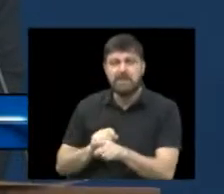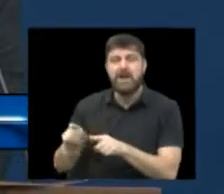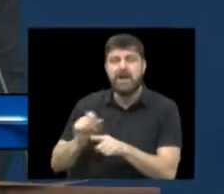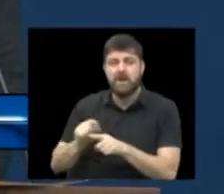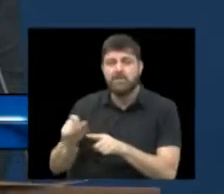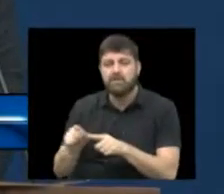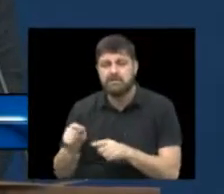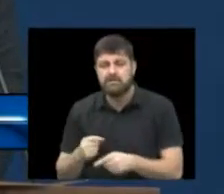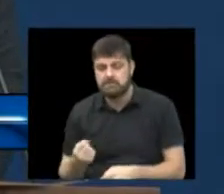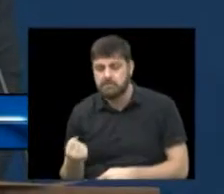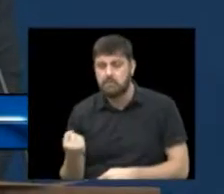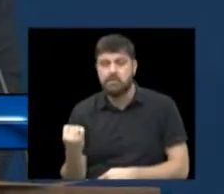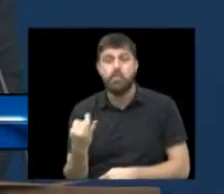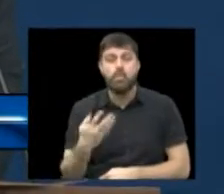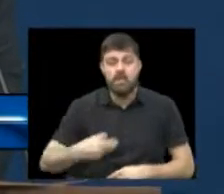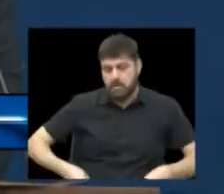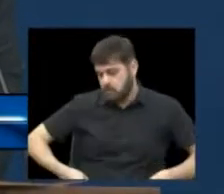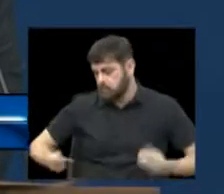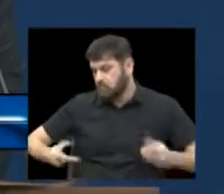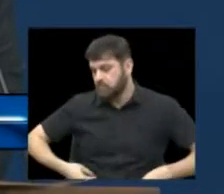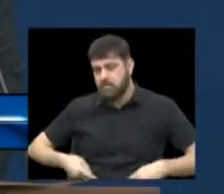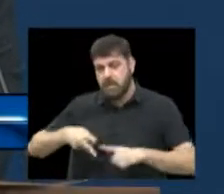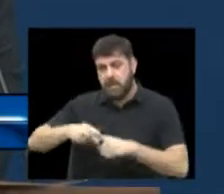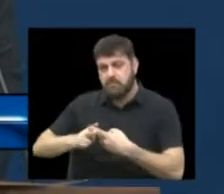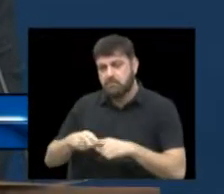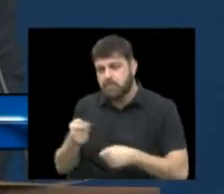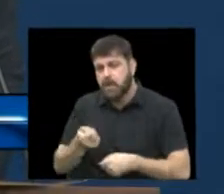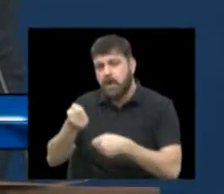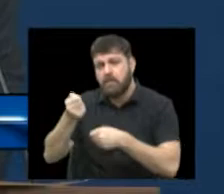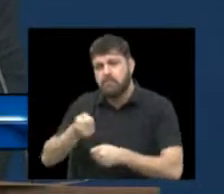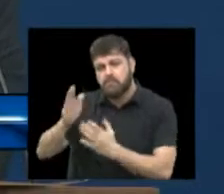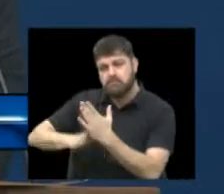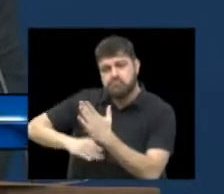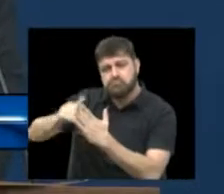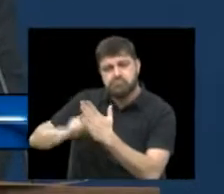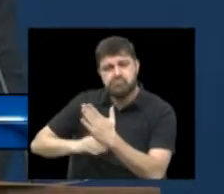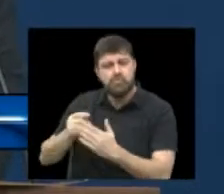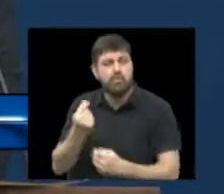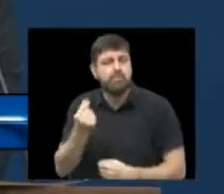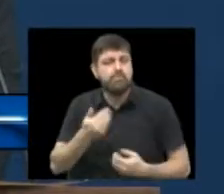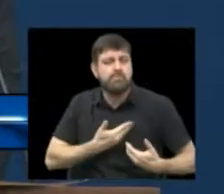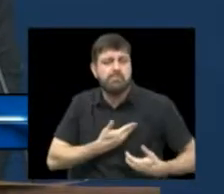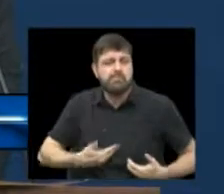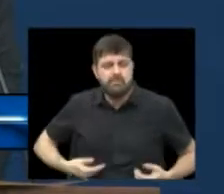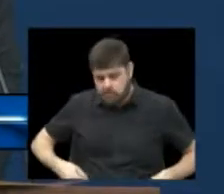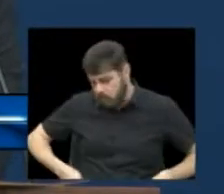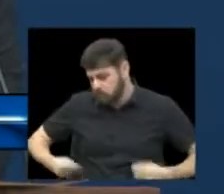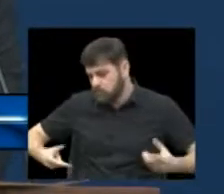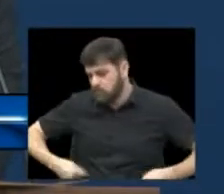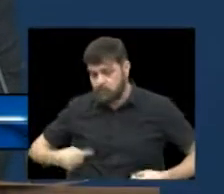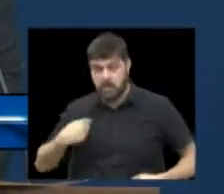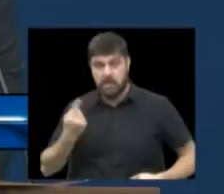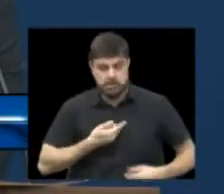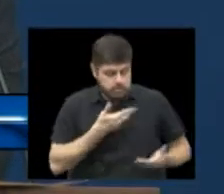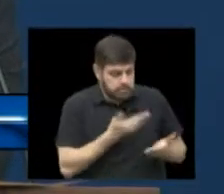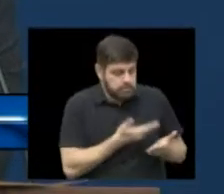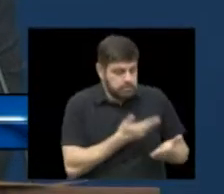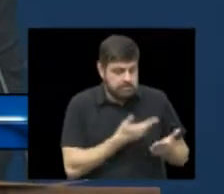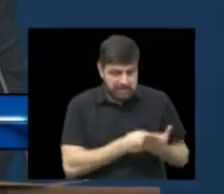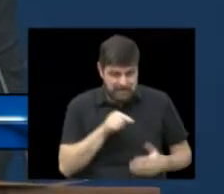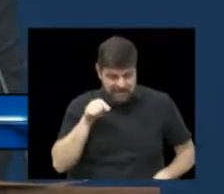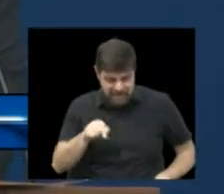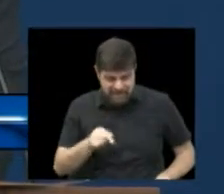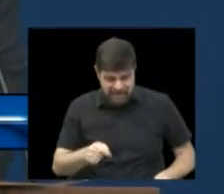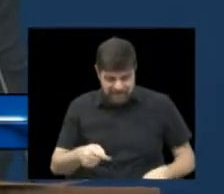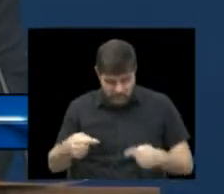de quanto está sendo o gasto da manutenção de cada prédio, para a gente ver, para a gente fazer um estudo entre nós, vereadores, se realmente esse é o melhor modelo,